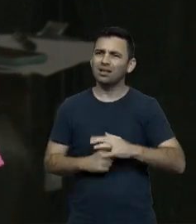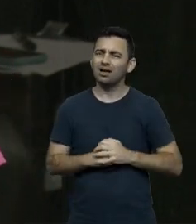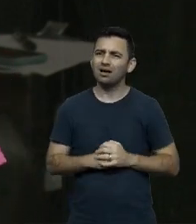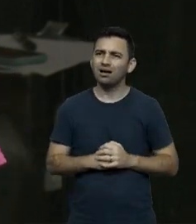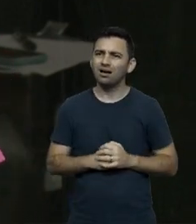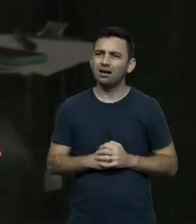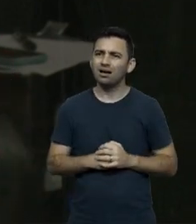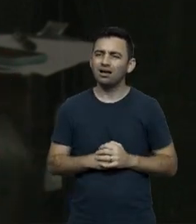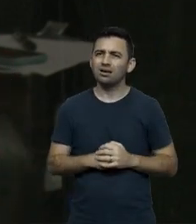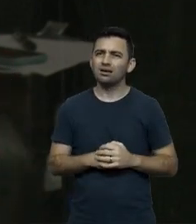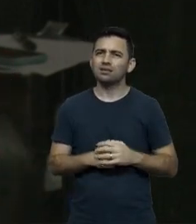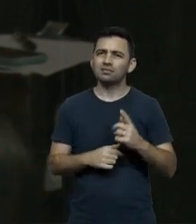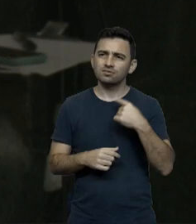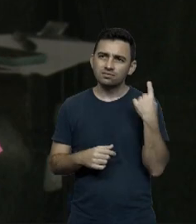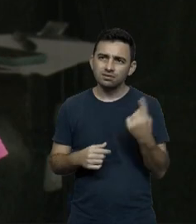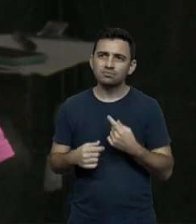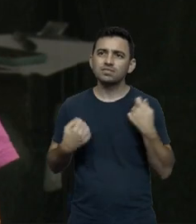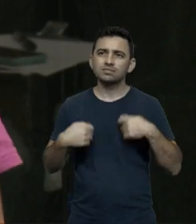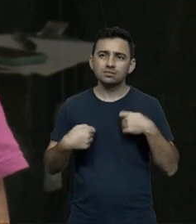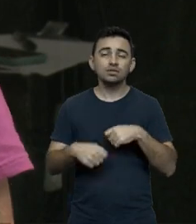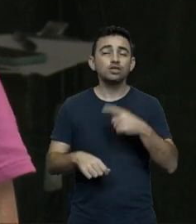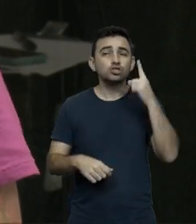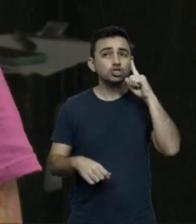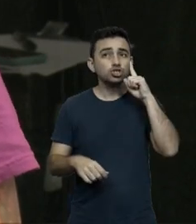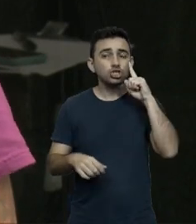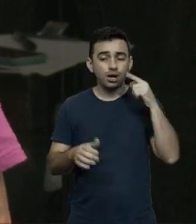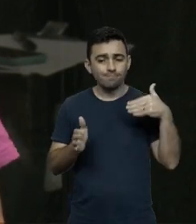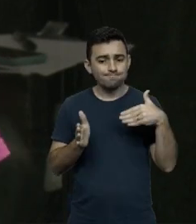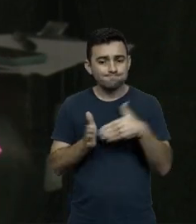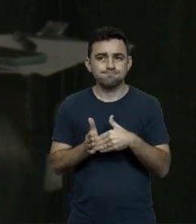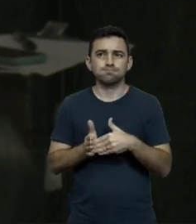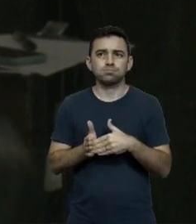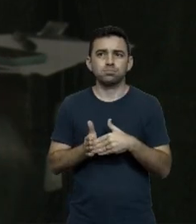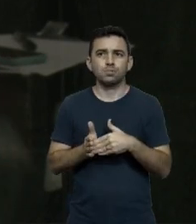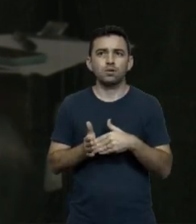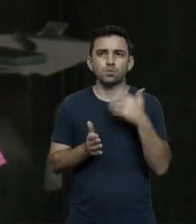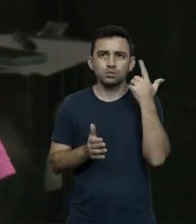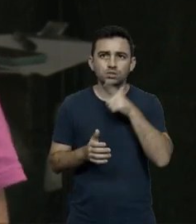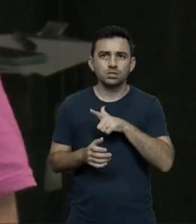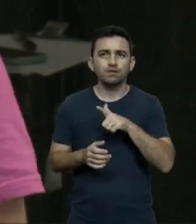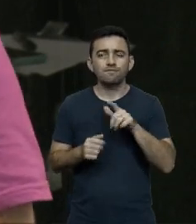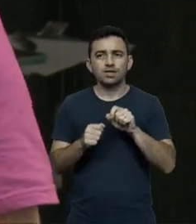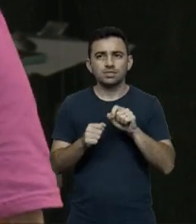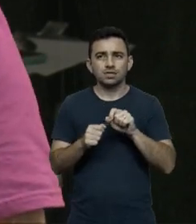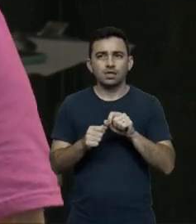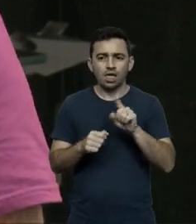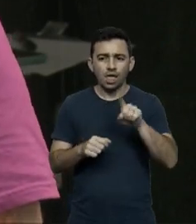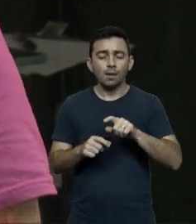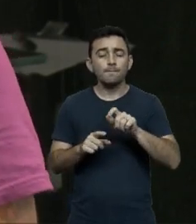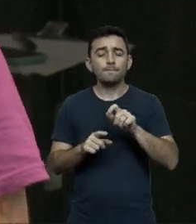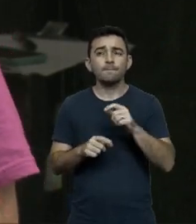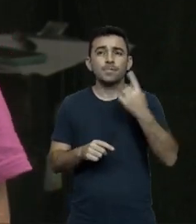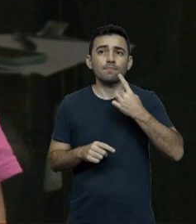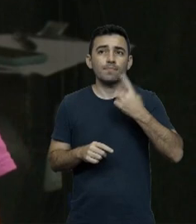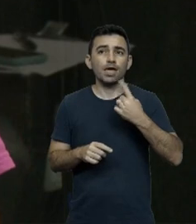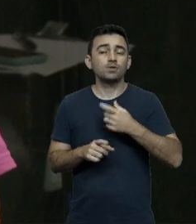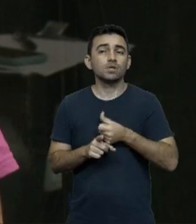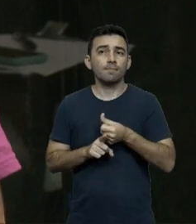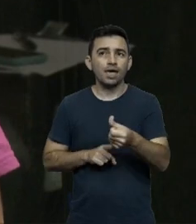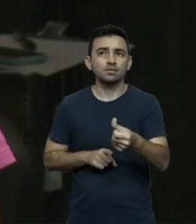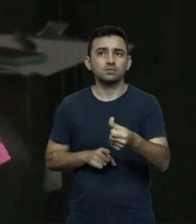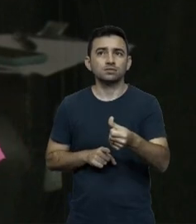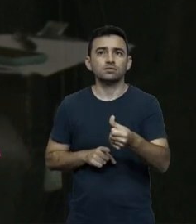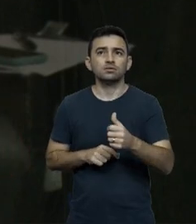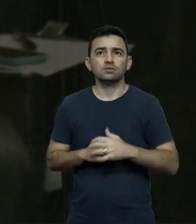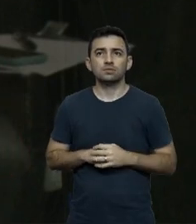nós precisamos também com data limite para as execução do processo seletivo no primeiro semestre e o que é mais